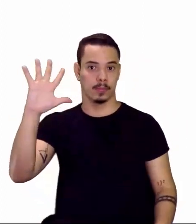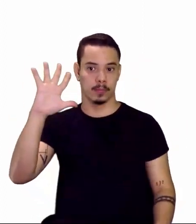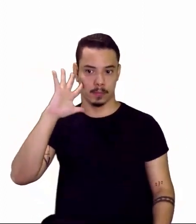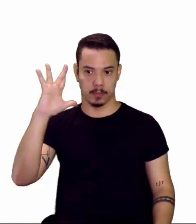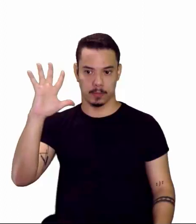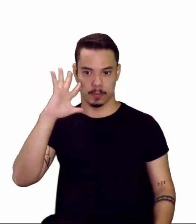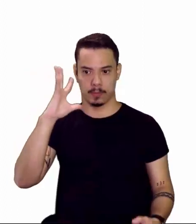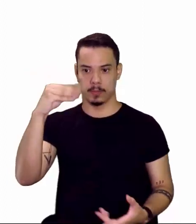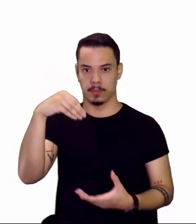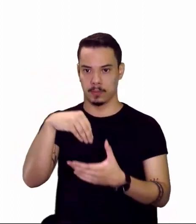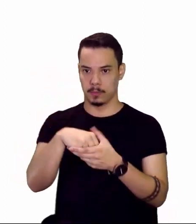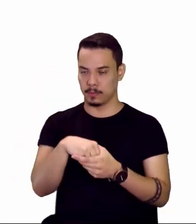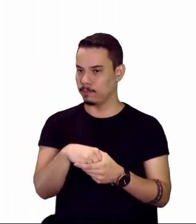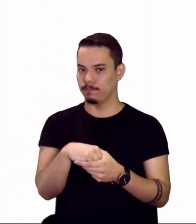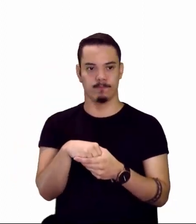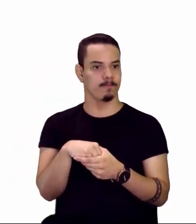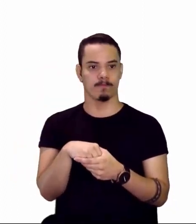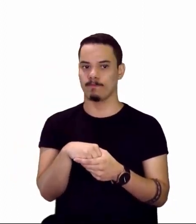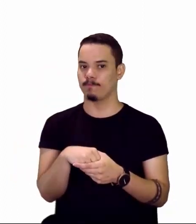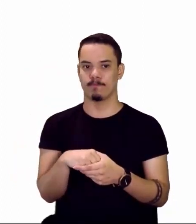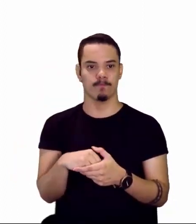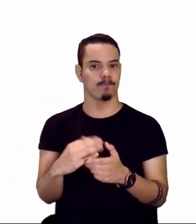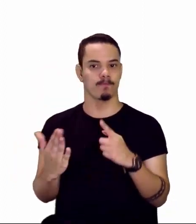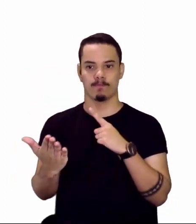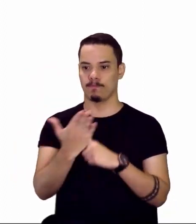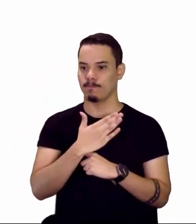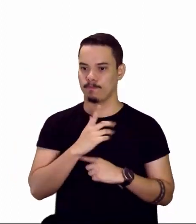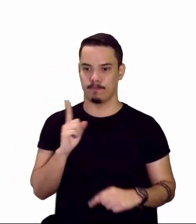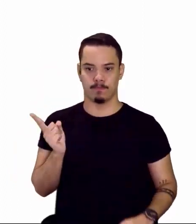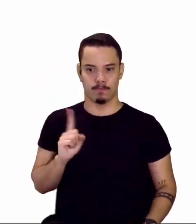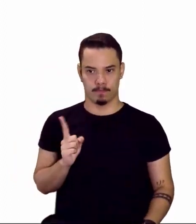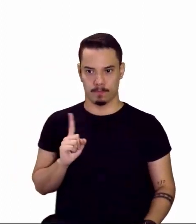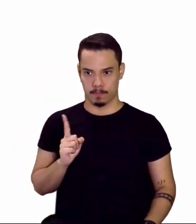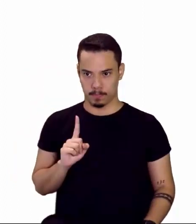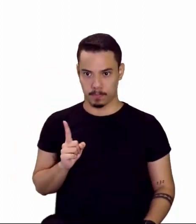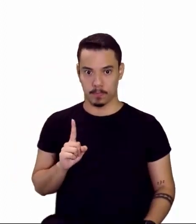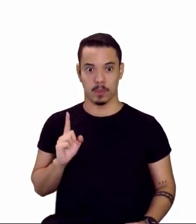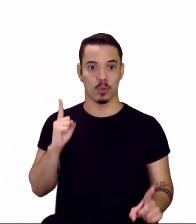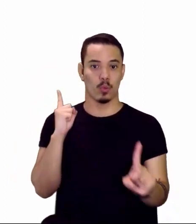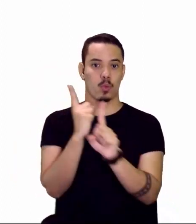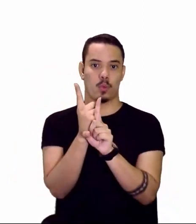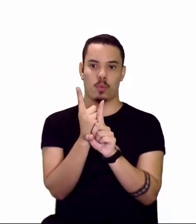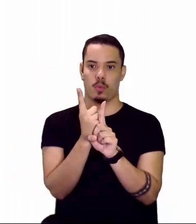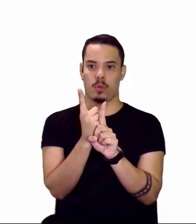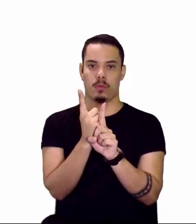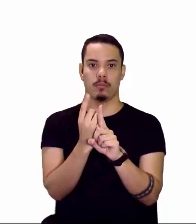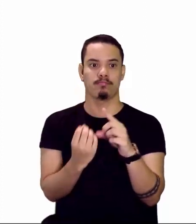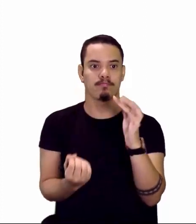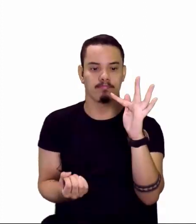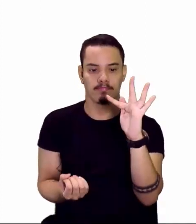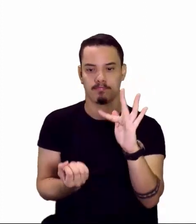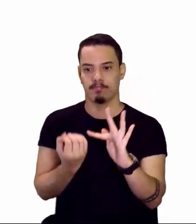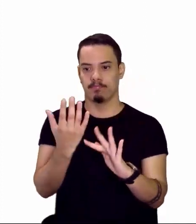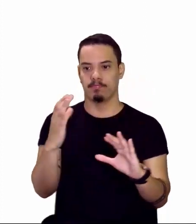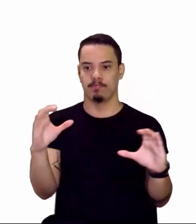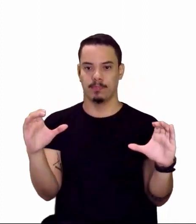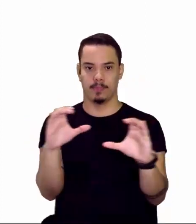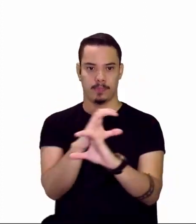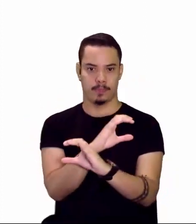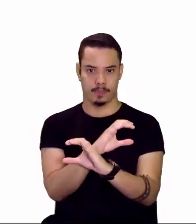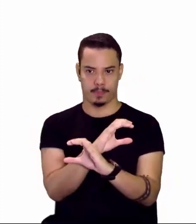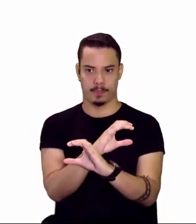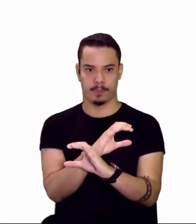octeto não nos ajuda a encontrar a fórmula de todos